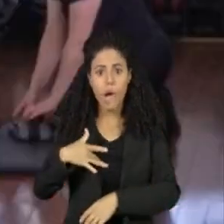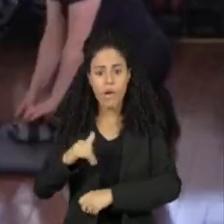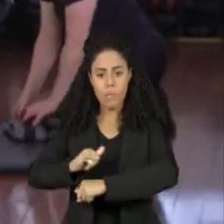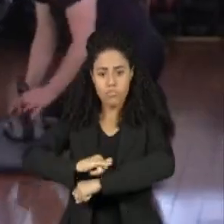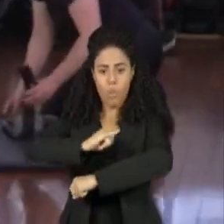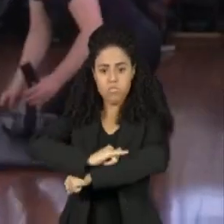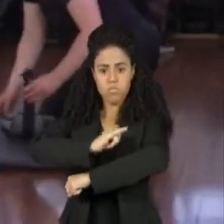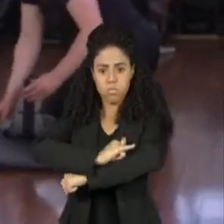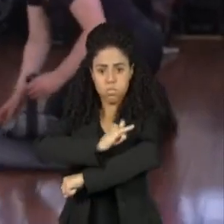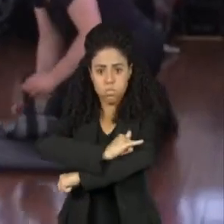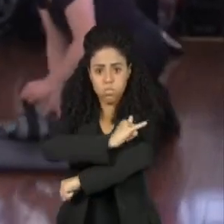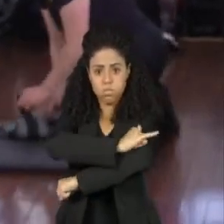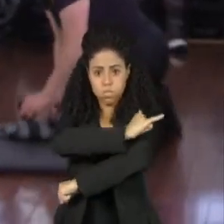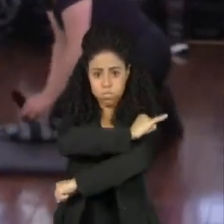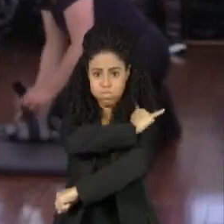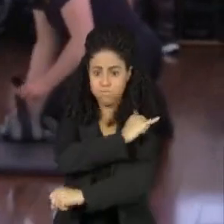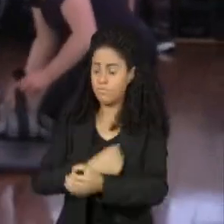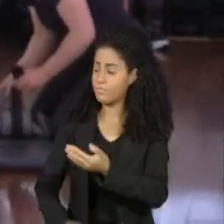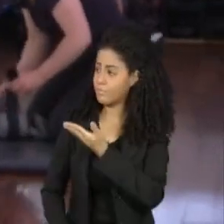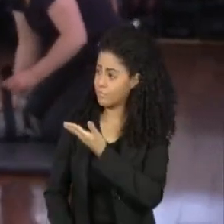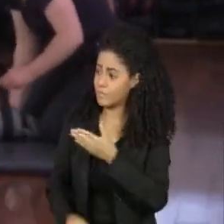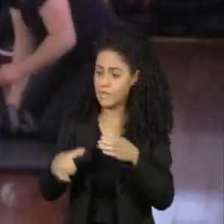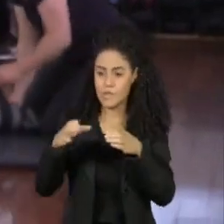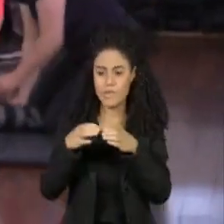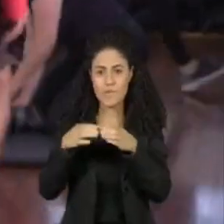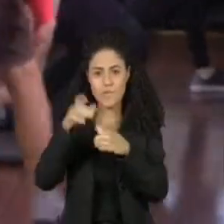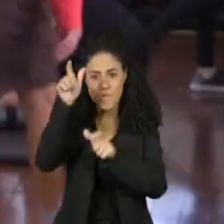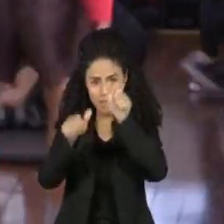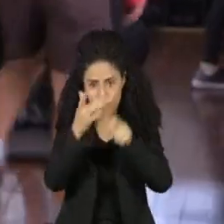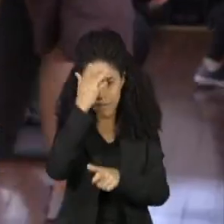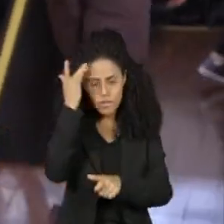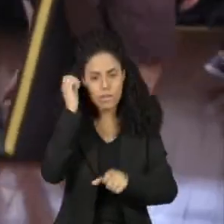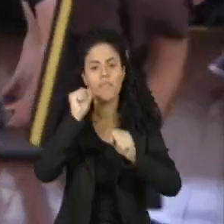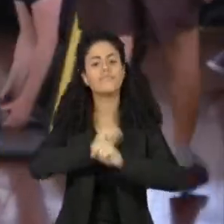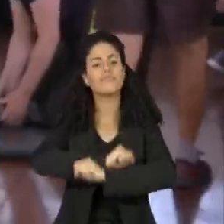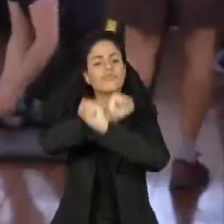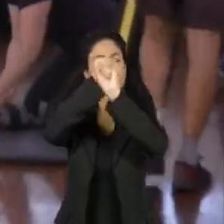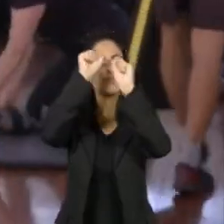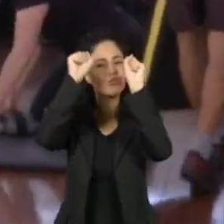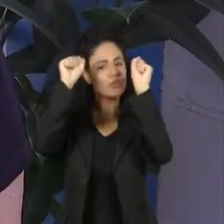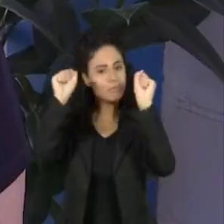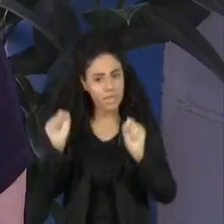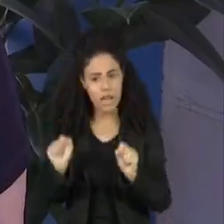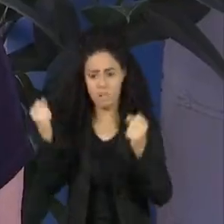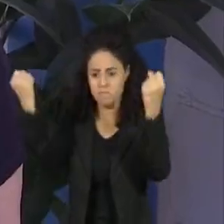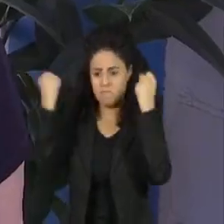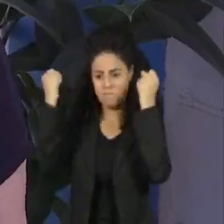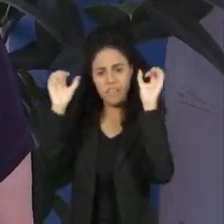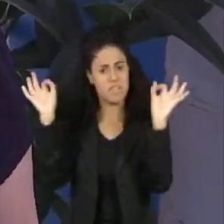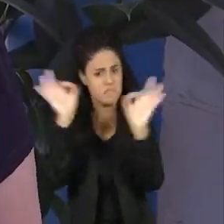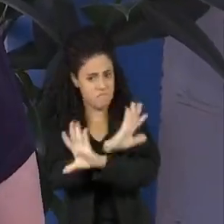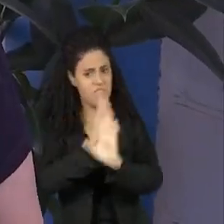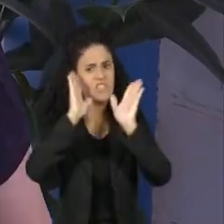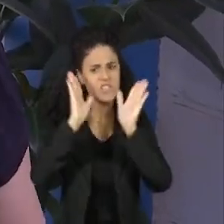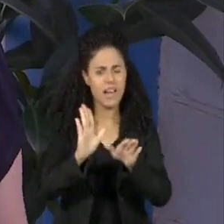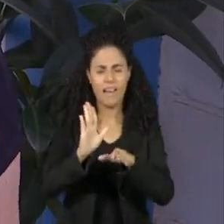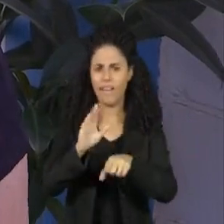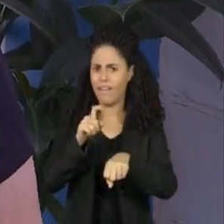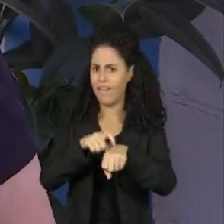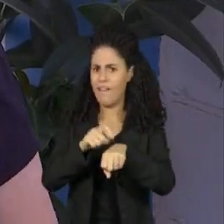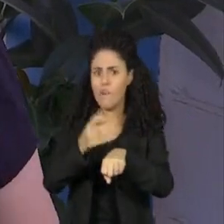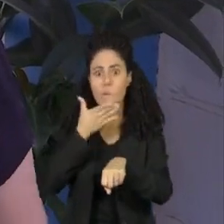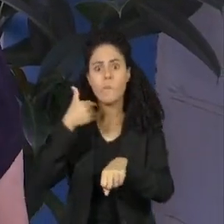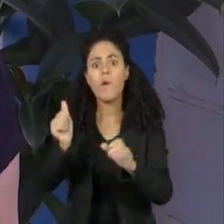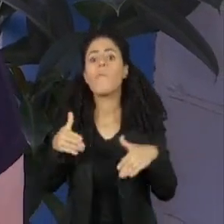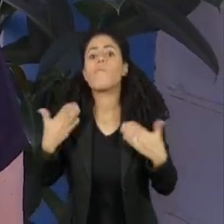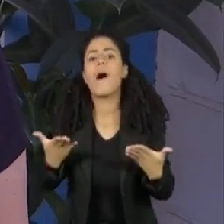obesidade. Esse pessoal, logo no início da manhã, já está com o exercício do dia feito. O melhor horário, né? Acordar e já